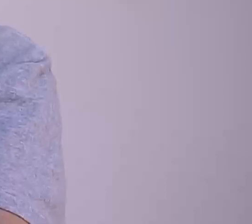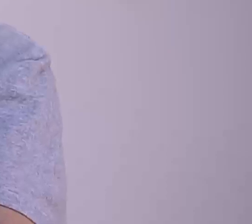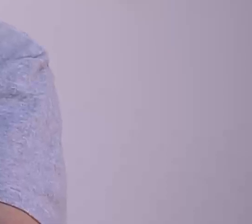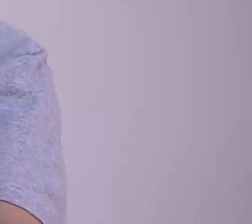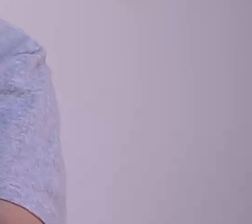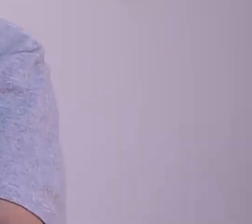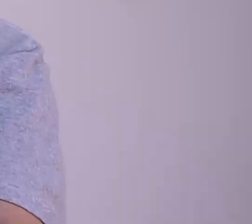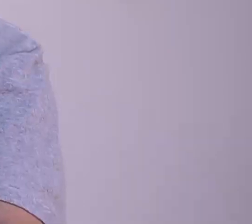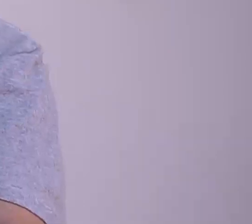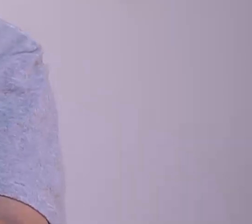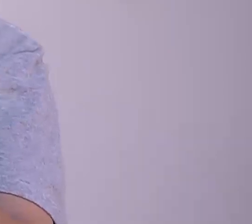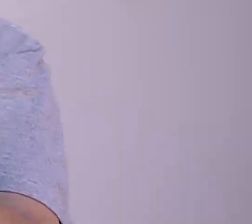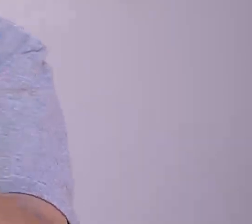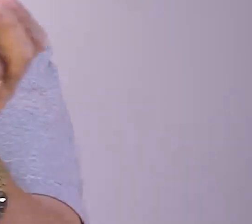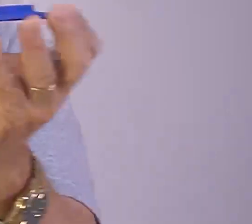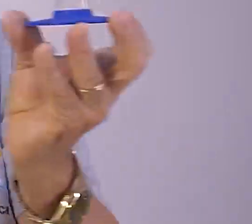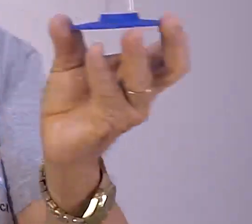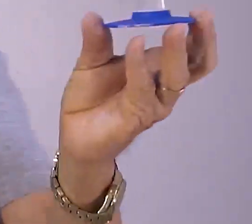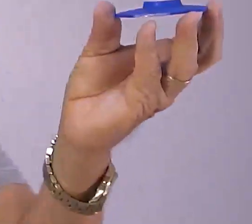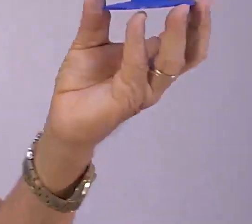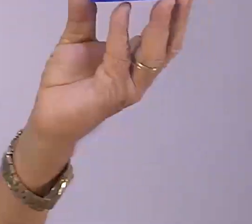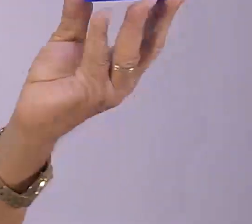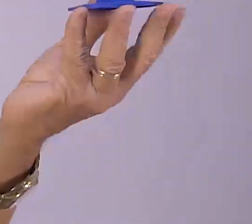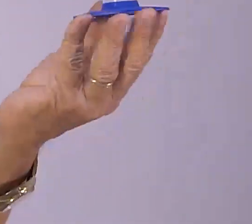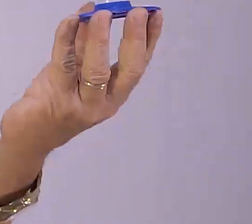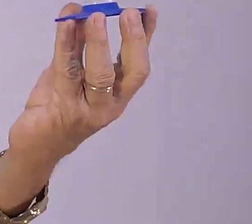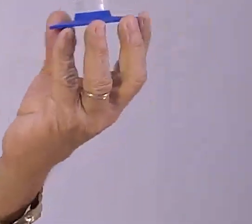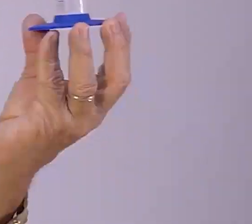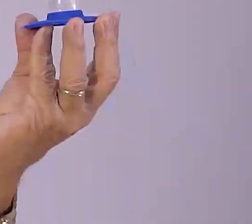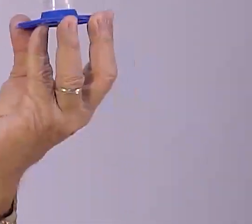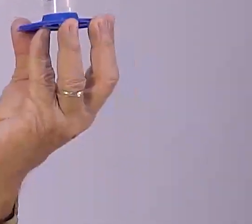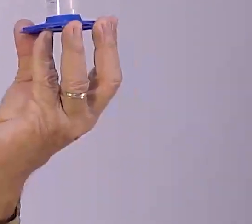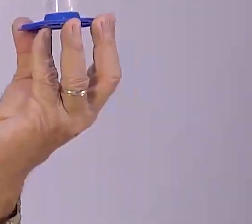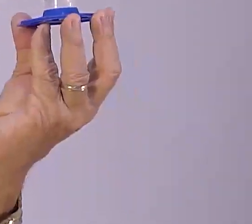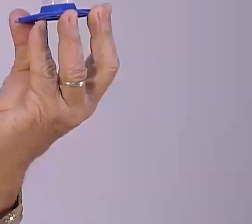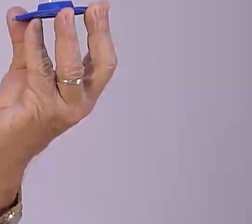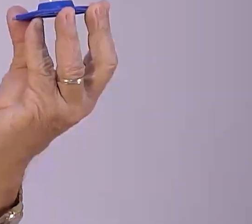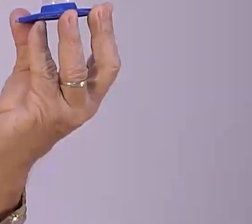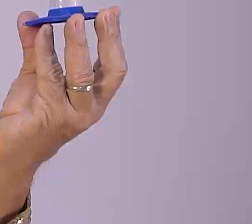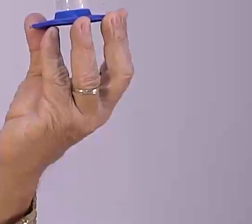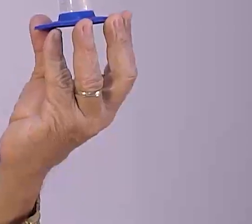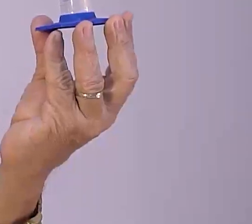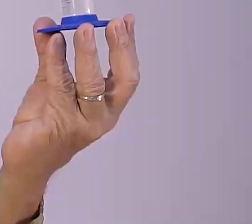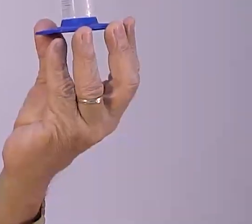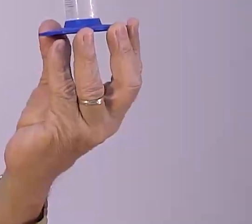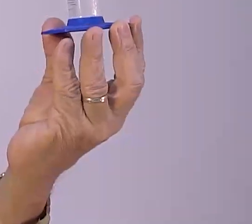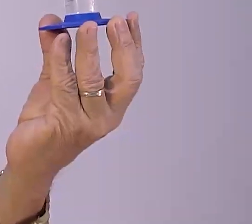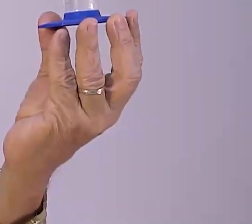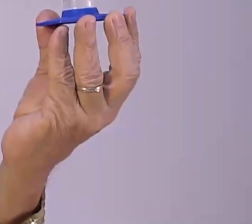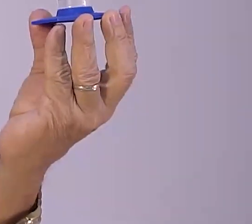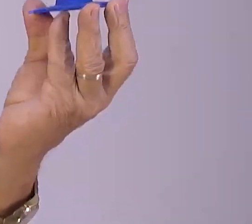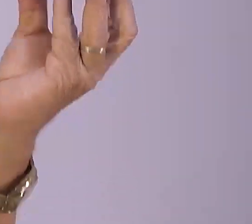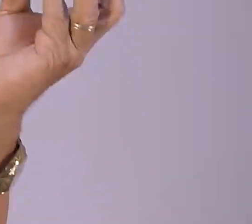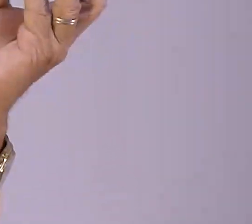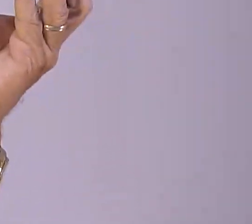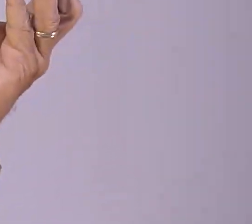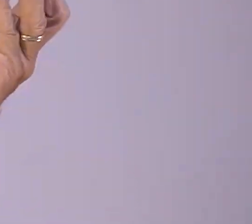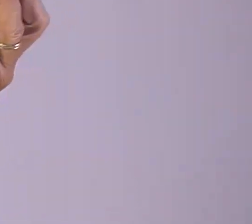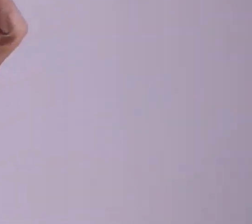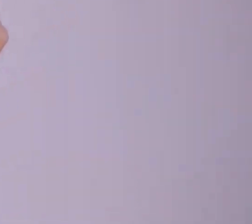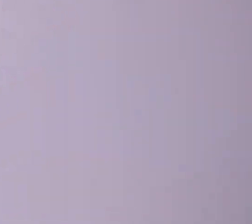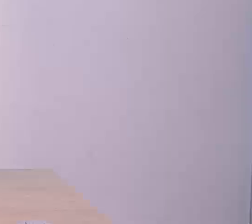acontece? Então, quanto aumentou na água? 8 ml. Mas acontece